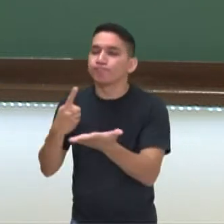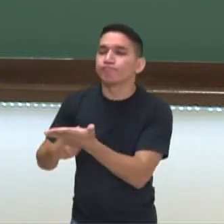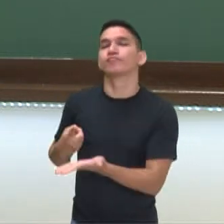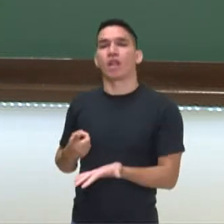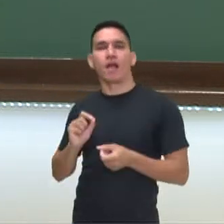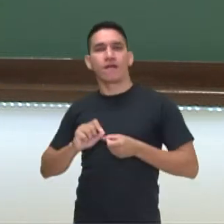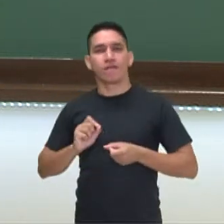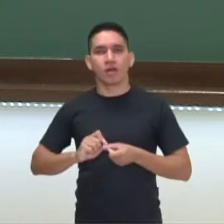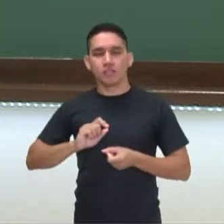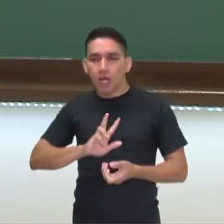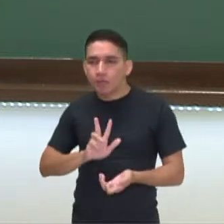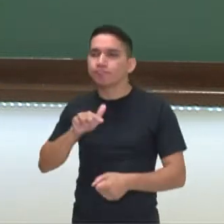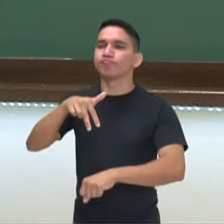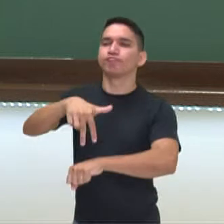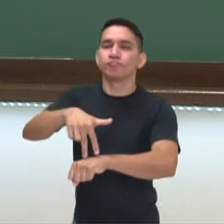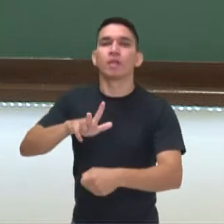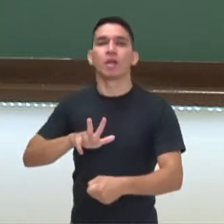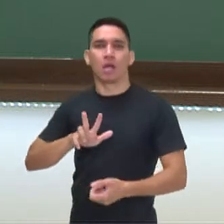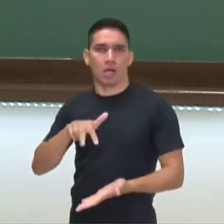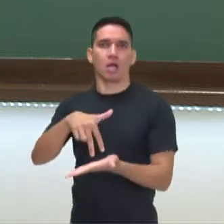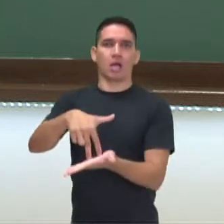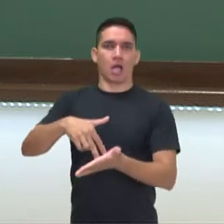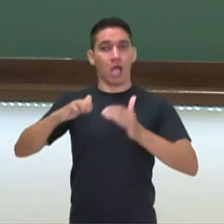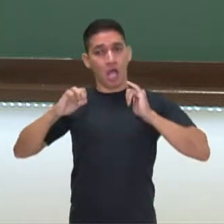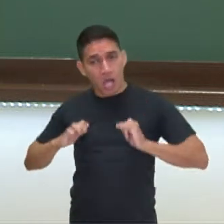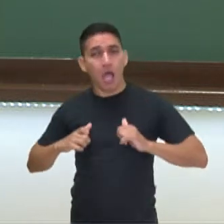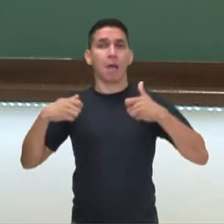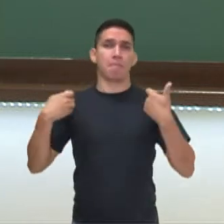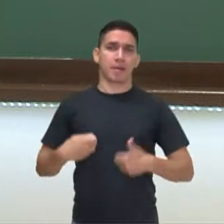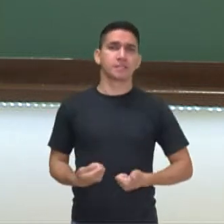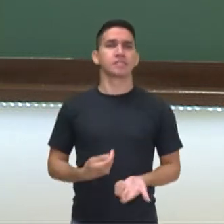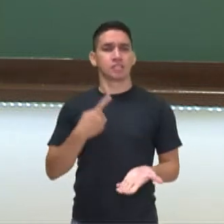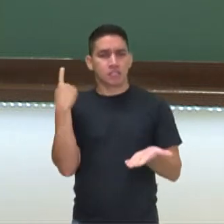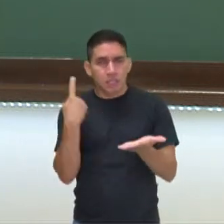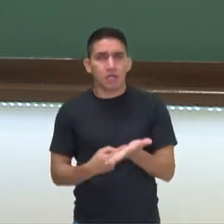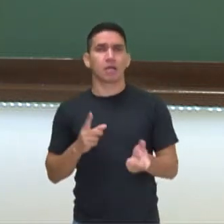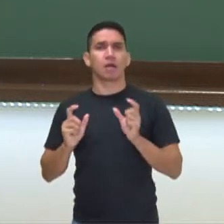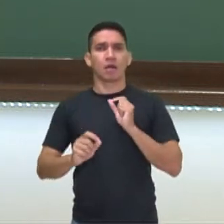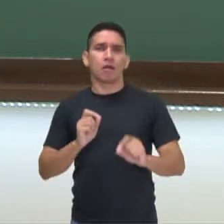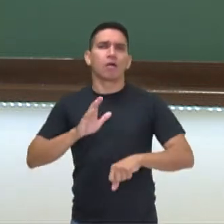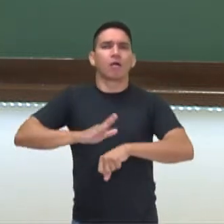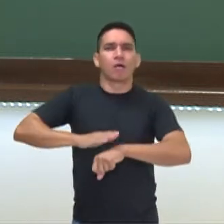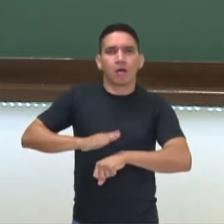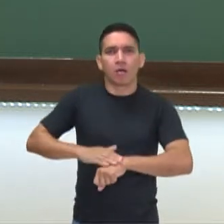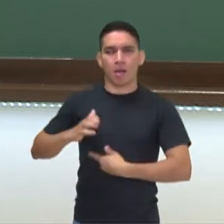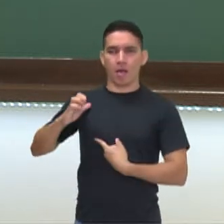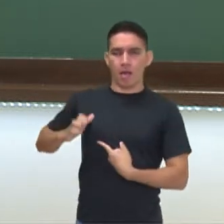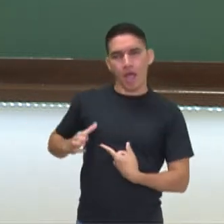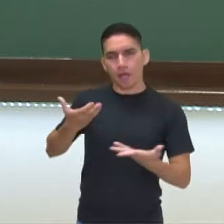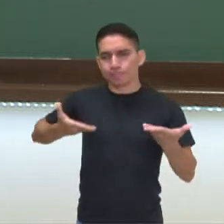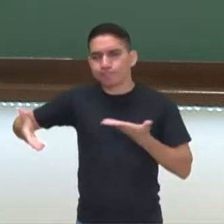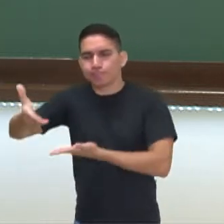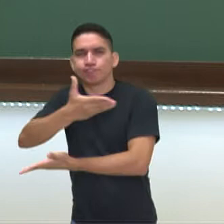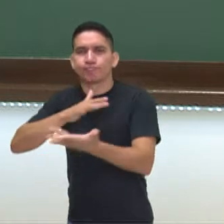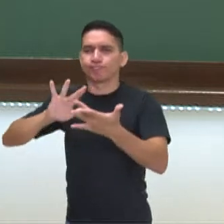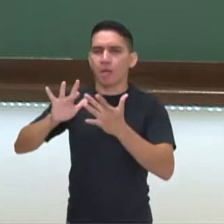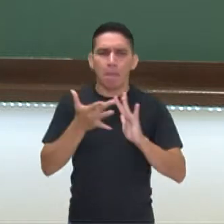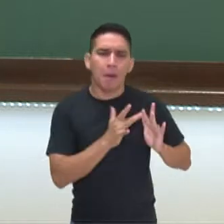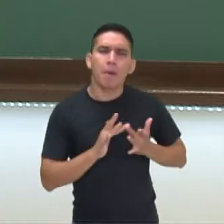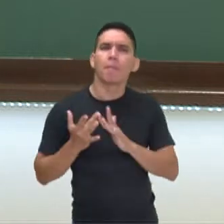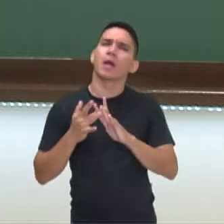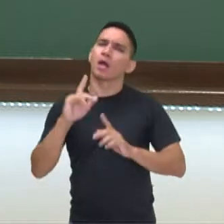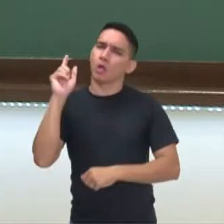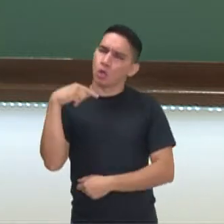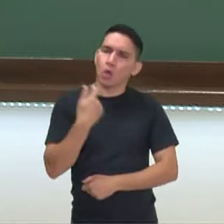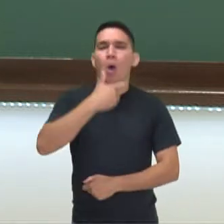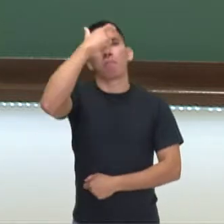decisões. Lembre, nós temos que ter ética nos nossos compromissos, nós temos que ter ética nas nossas relações e nós temos que ser